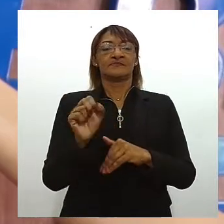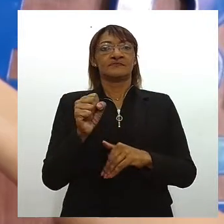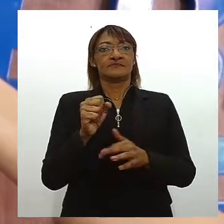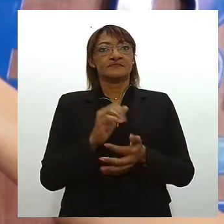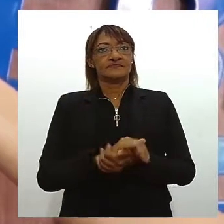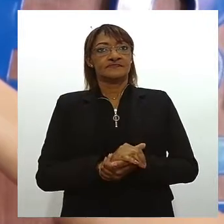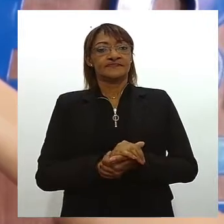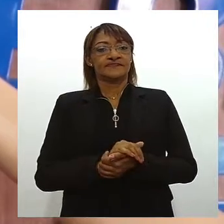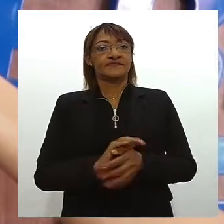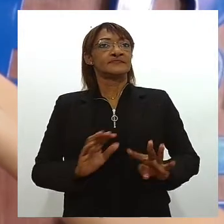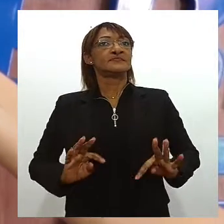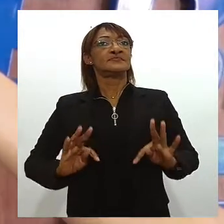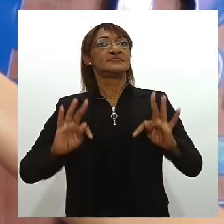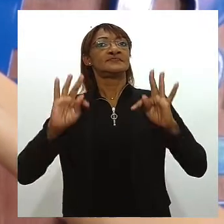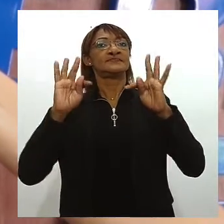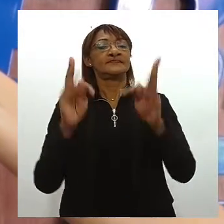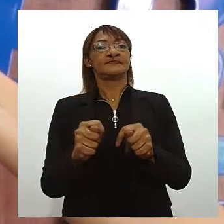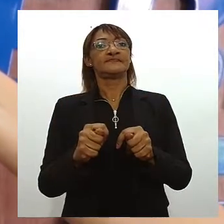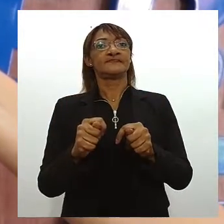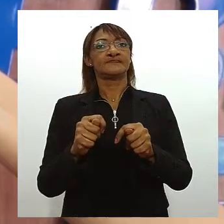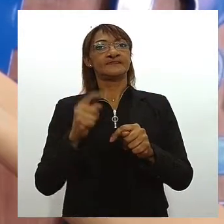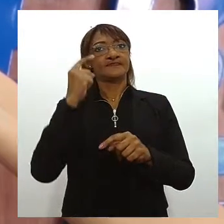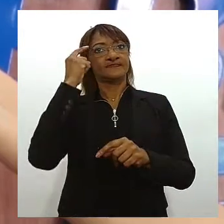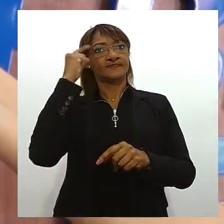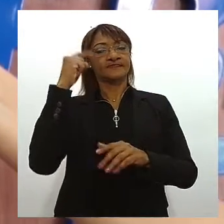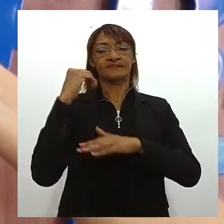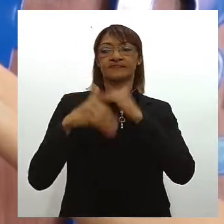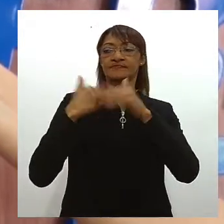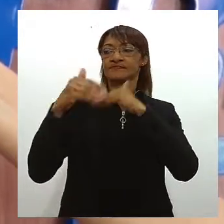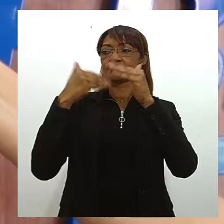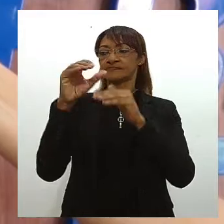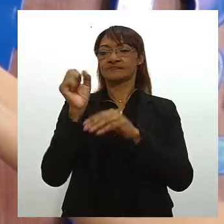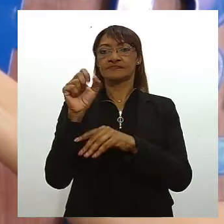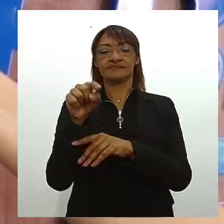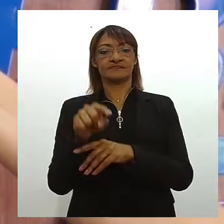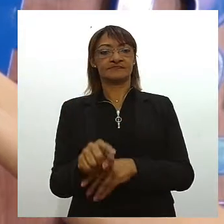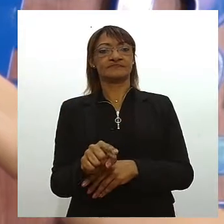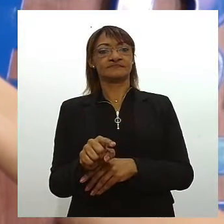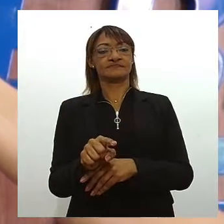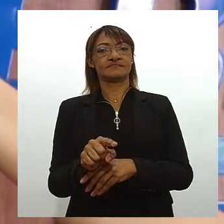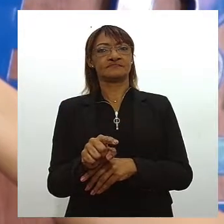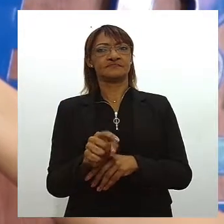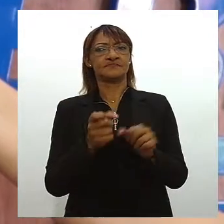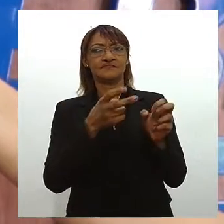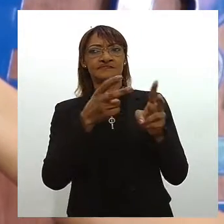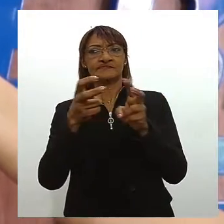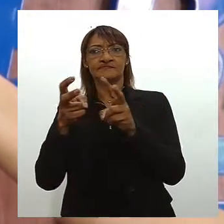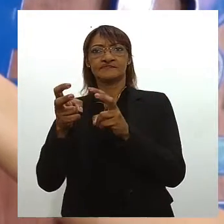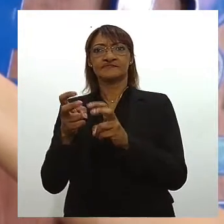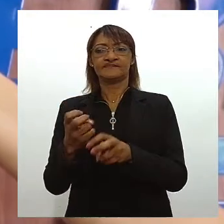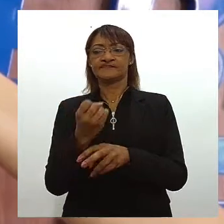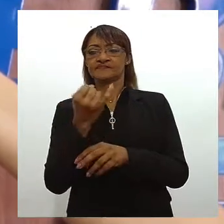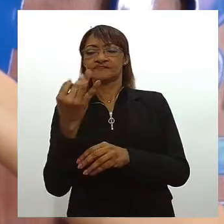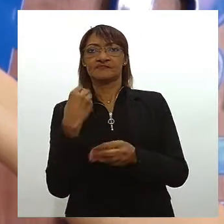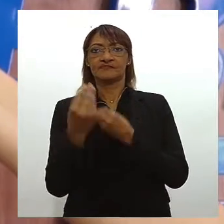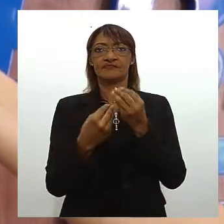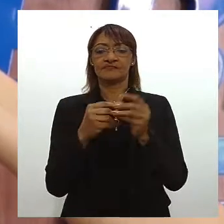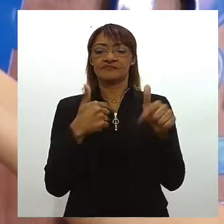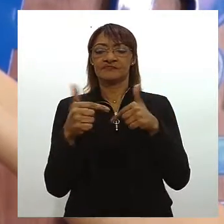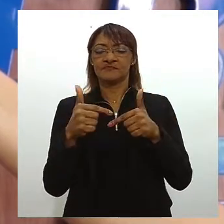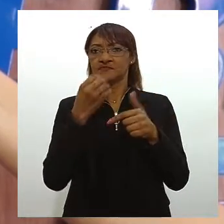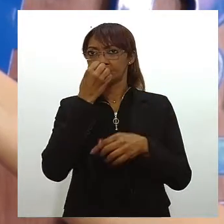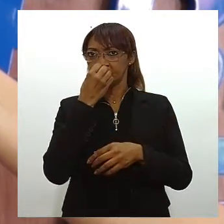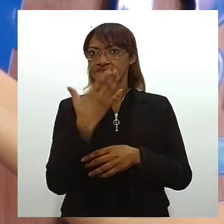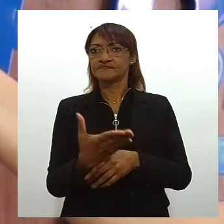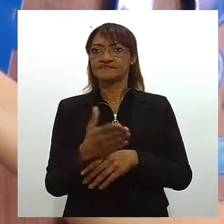Todos devem pensar o desenvolvimento de Sergipe, avaliar friamente os números, e esse trabalho foi feito com muita competência pela